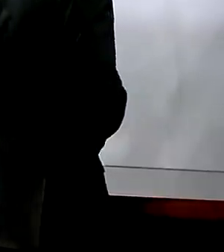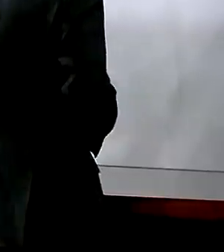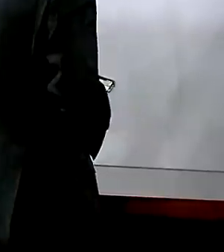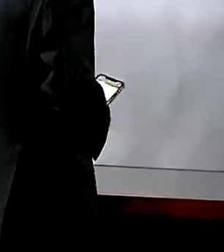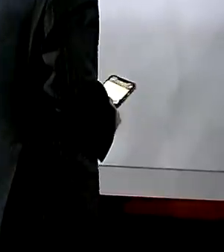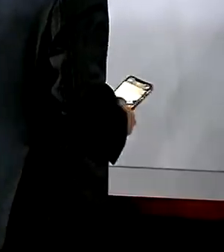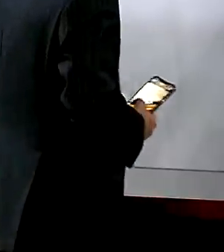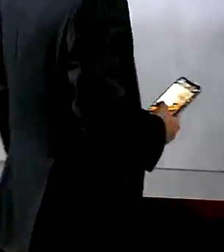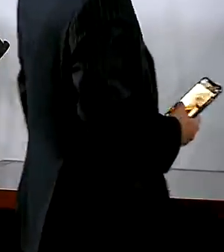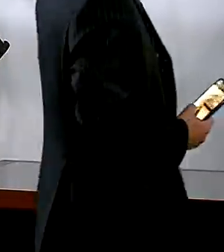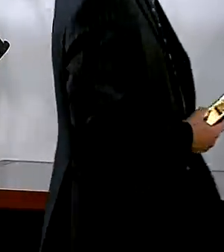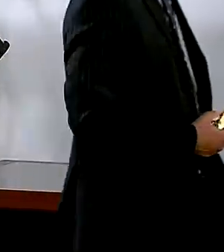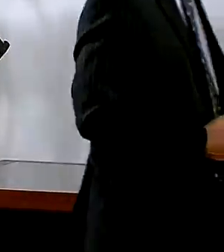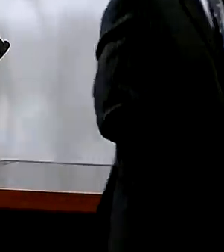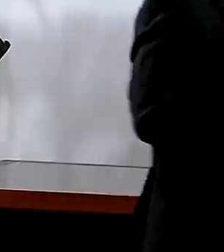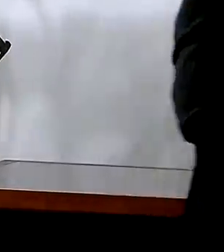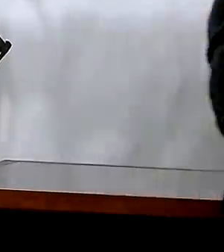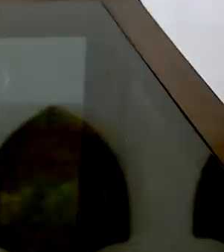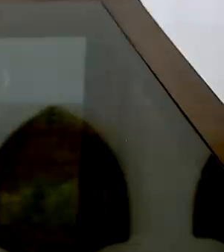Tchau,